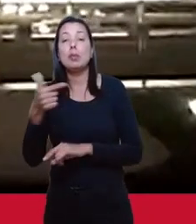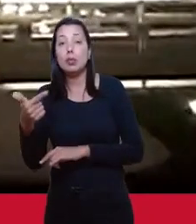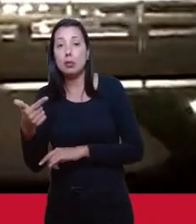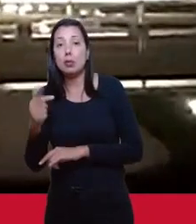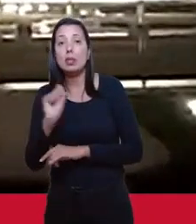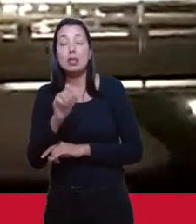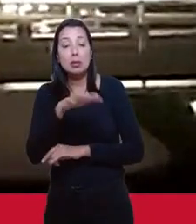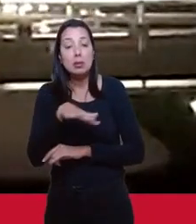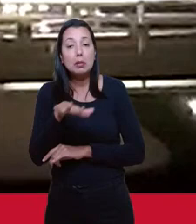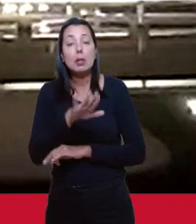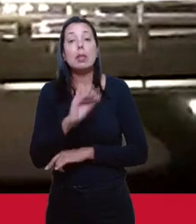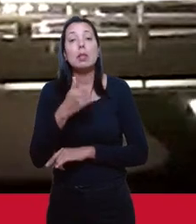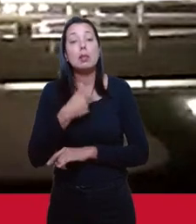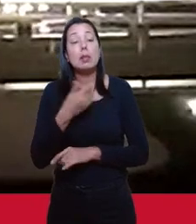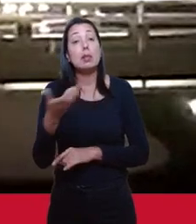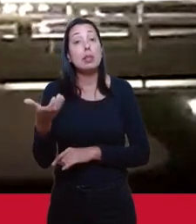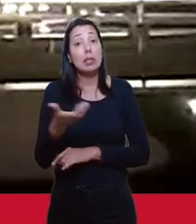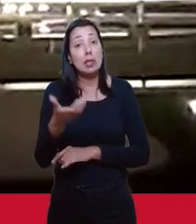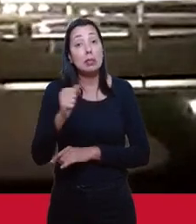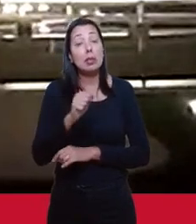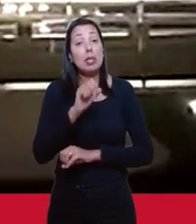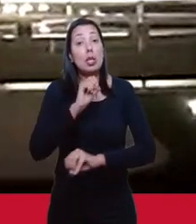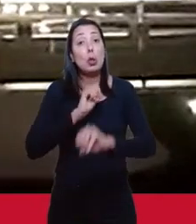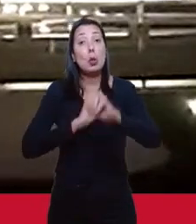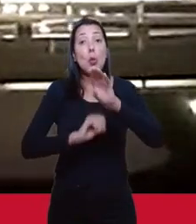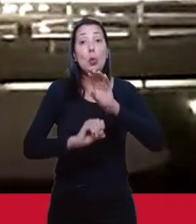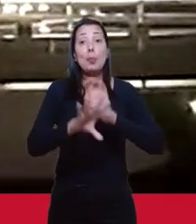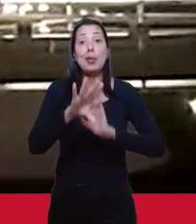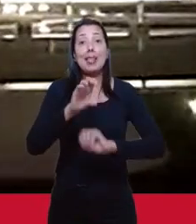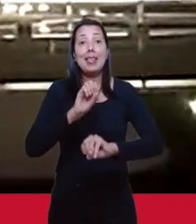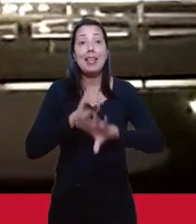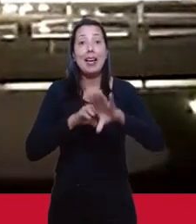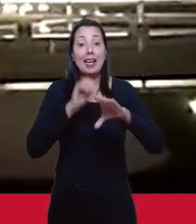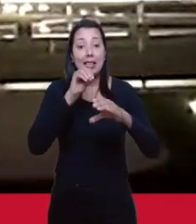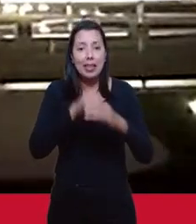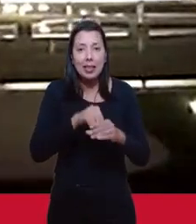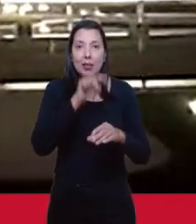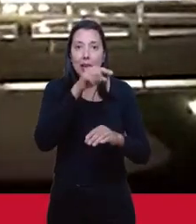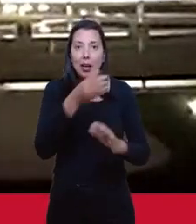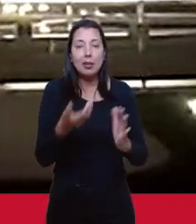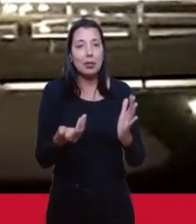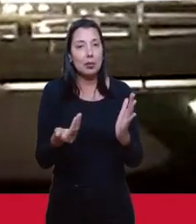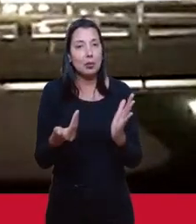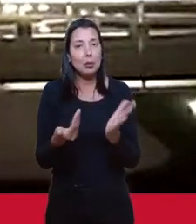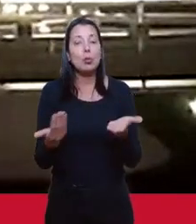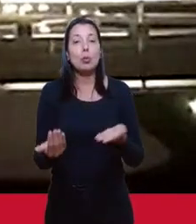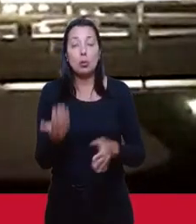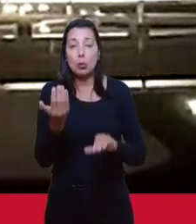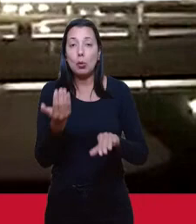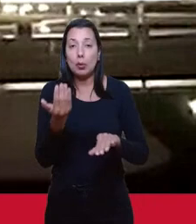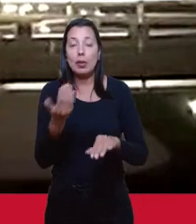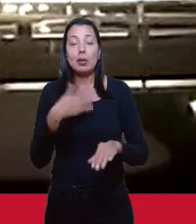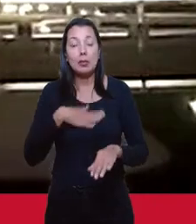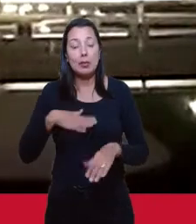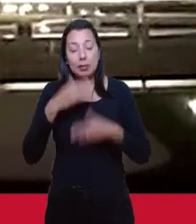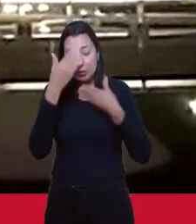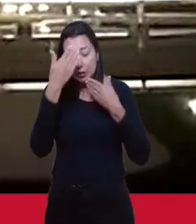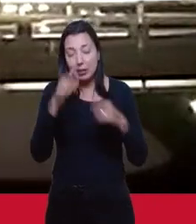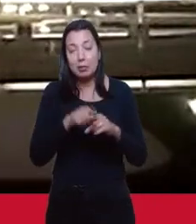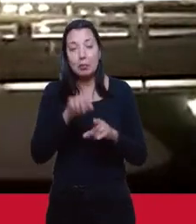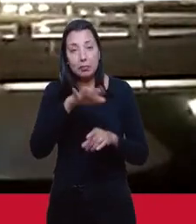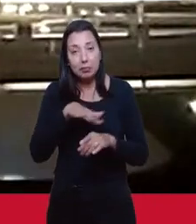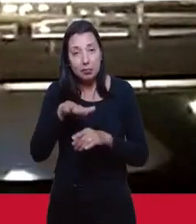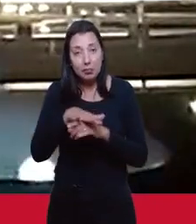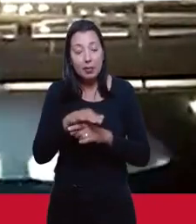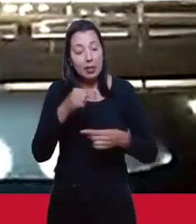2022 será um espaço que a gente pretende iluminar, mas é dentro do Congresso, não é só fora. Então, eu quero agradecer muito, eu quero agradecer esse